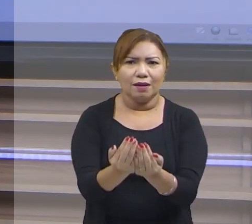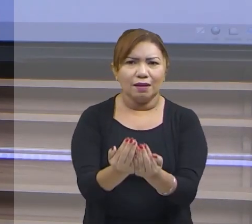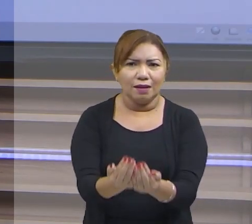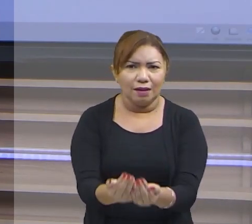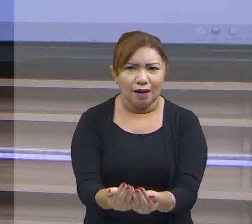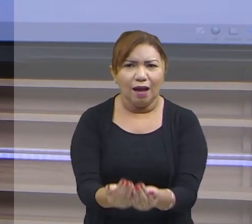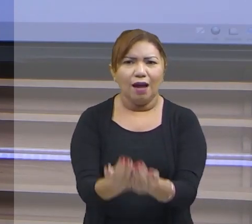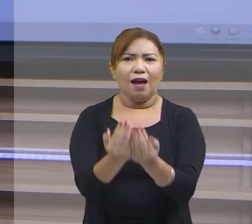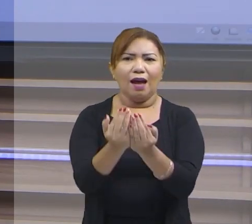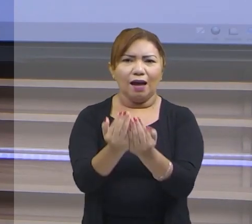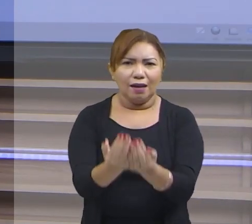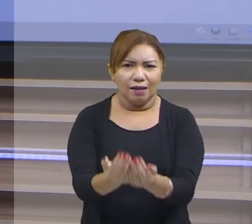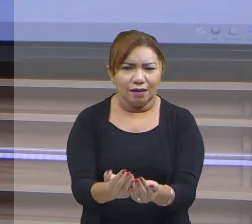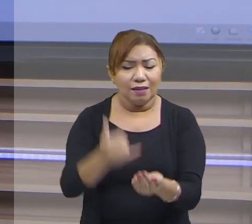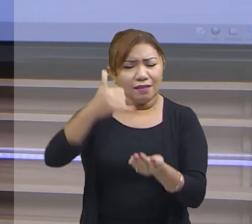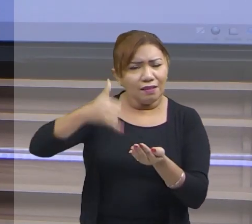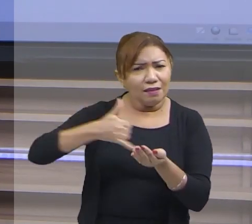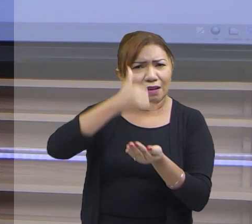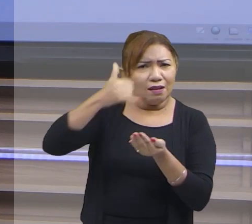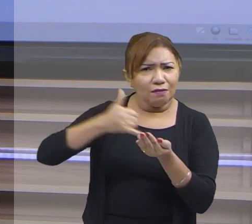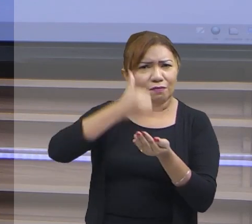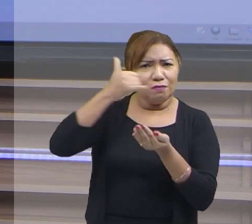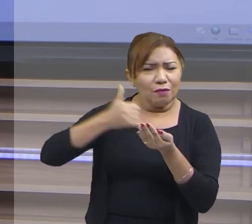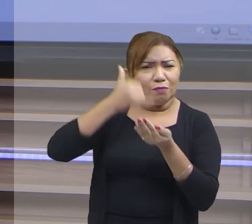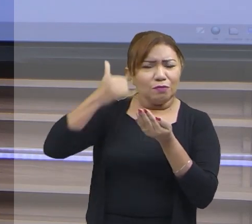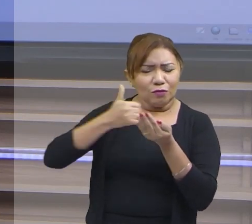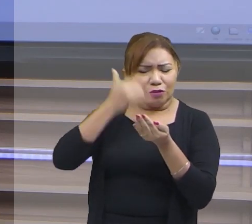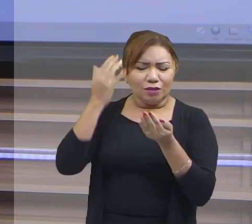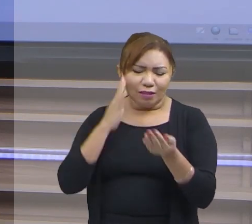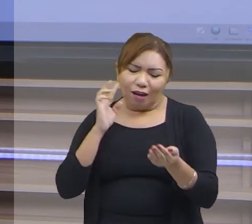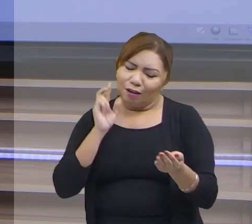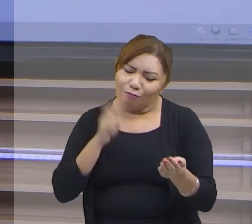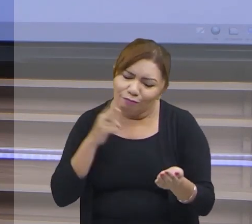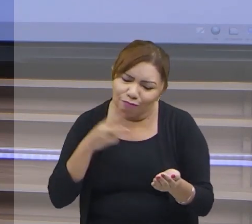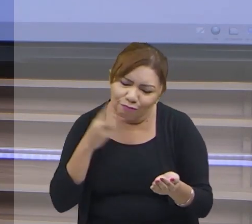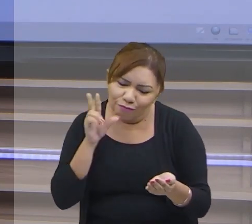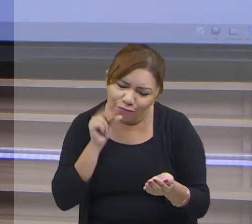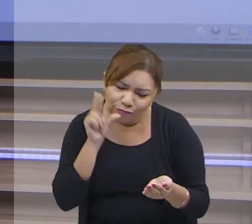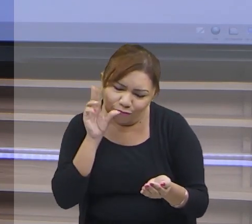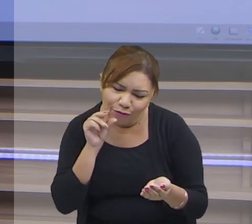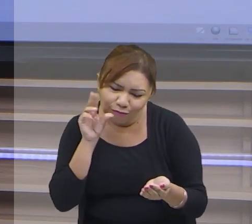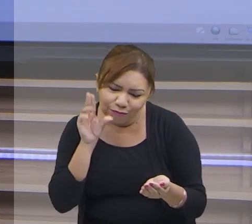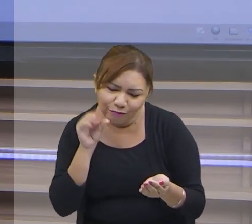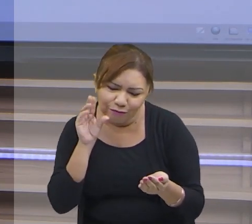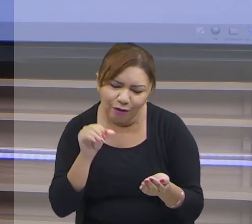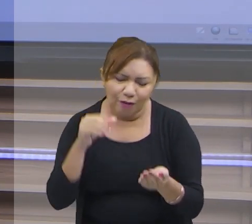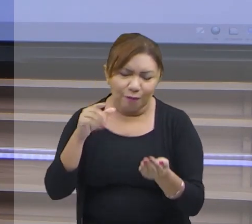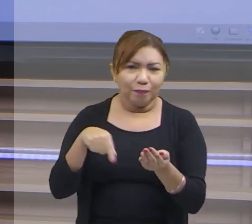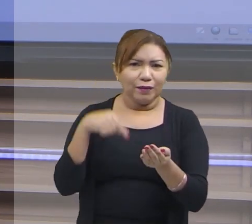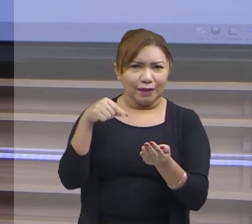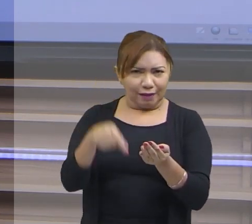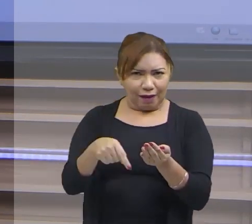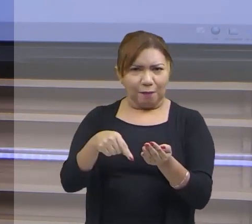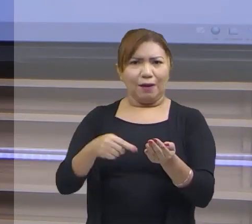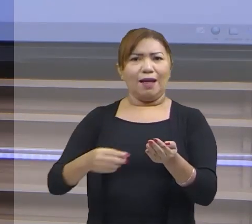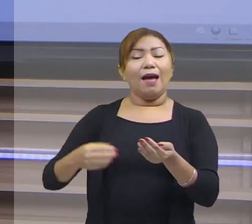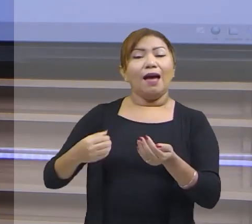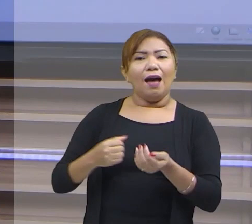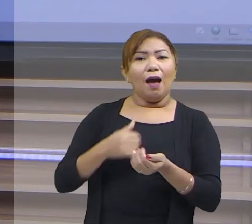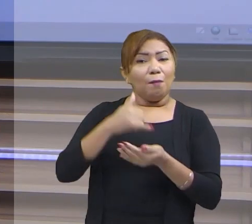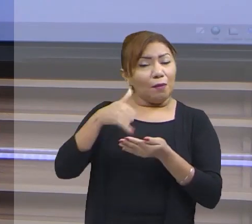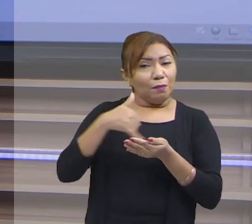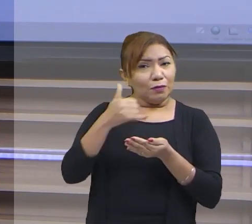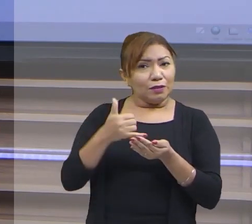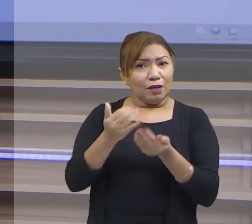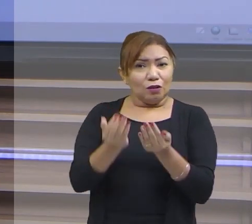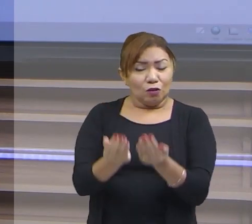cantava uma musiquinha que dizia: Serra, serra, serrador. quantas tábuas já cerrou. E me